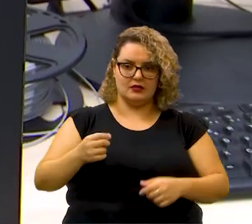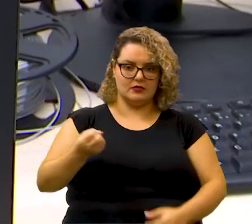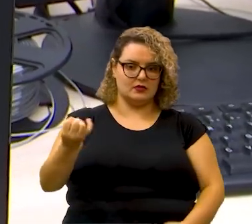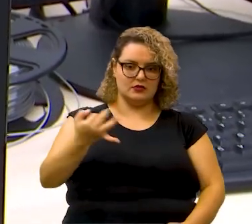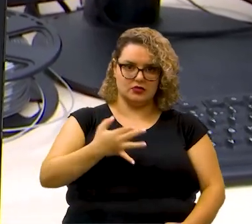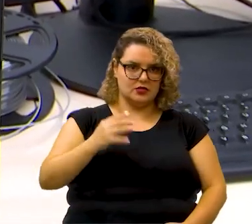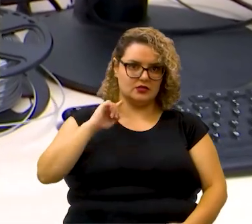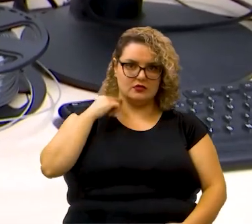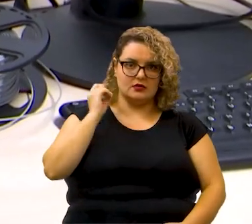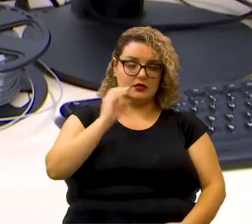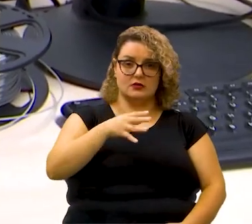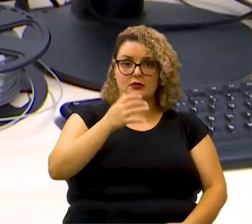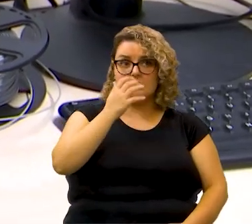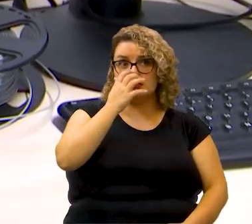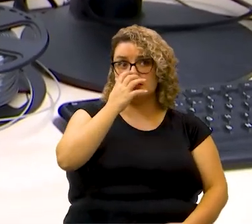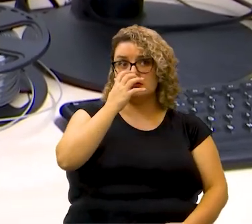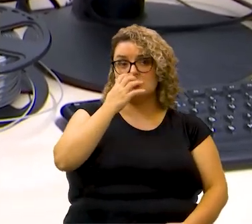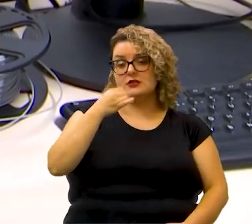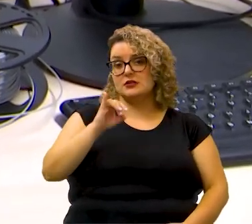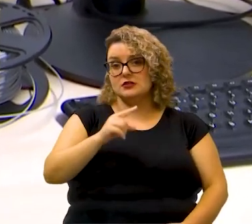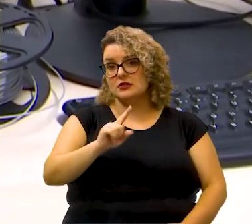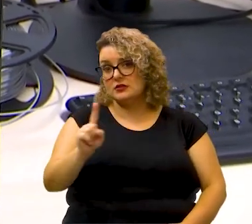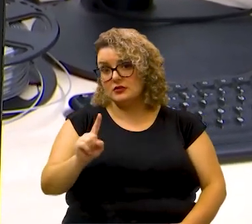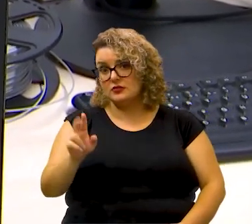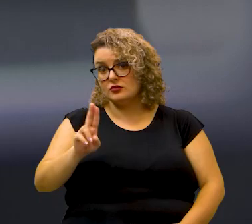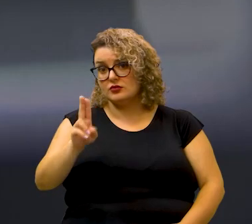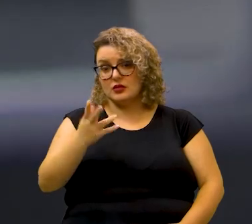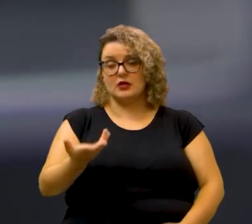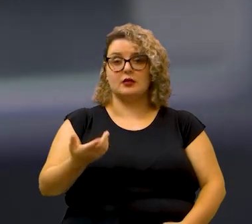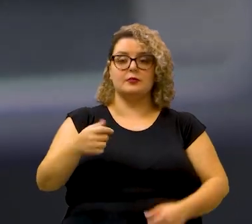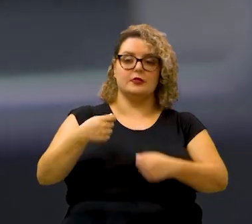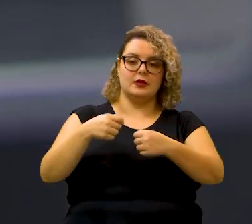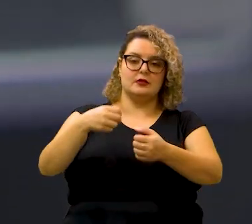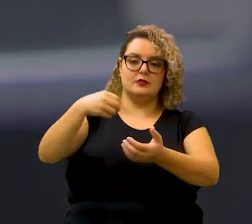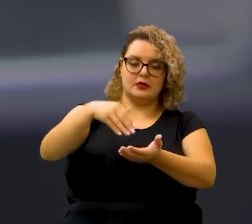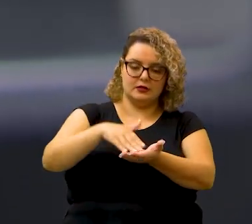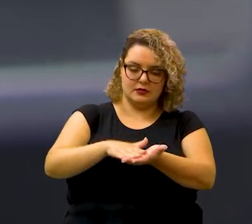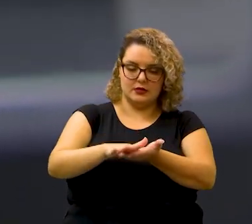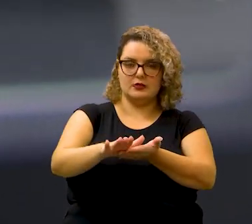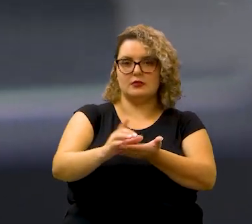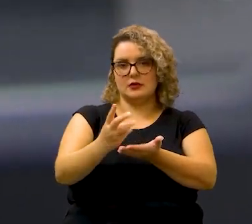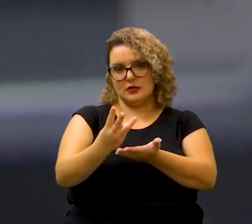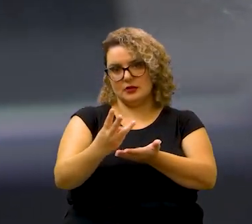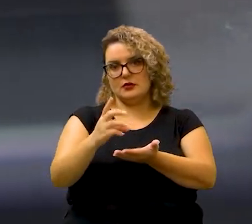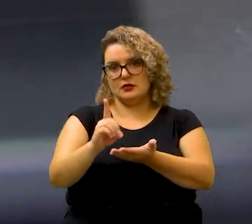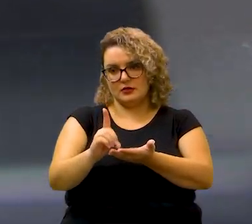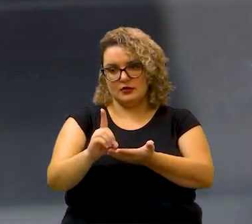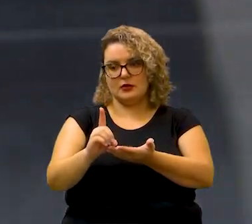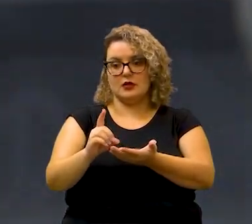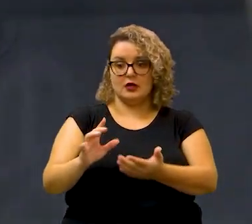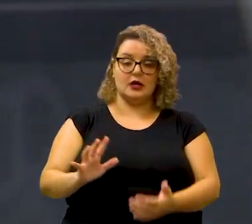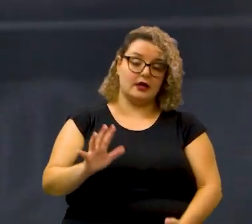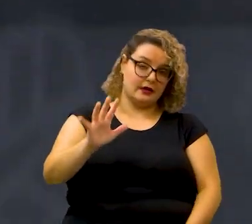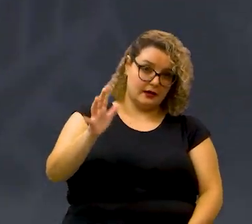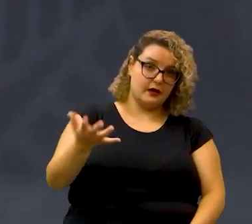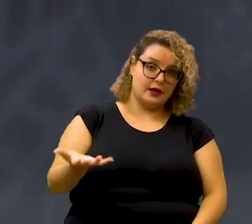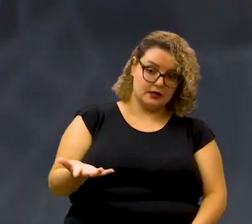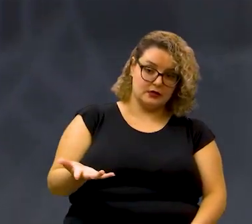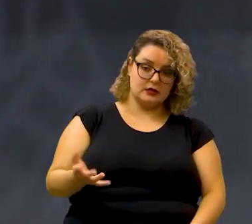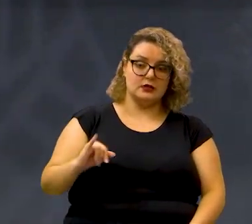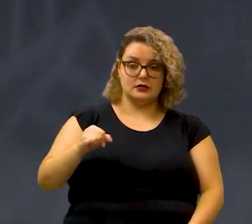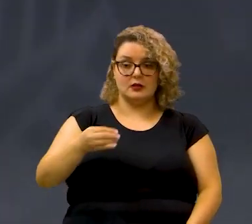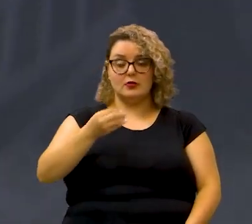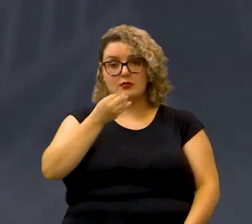jogando no lixo. Se você não utilizar essas cápsulas, você teria que imprimir essas partes, e é uma impressão difícil, é uma impressão cara,